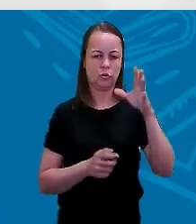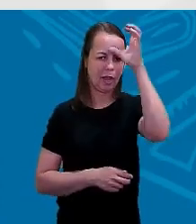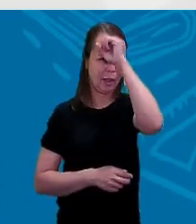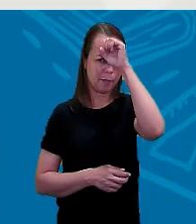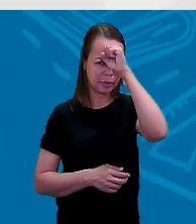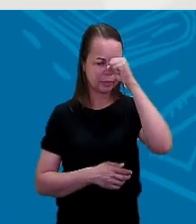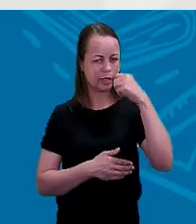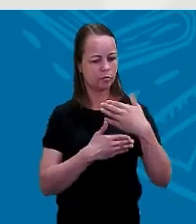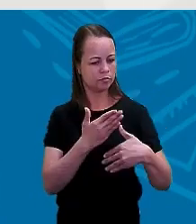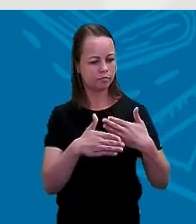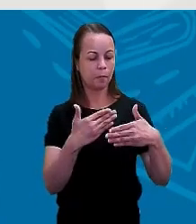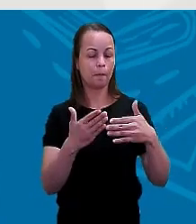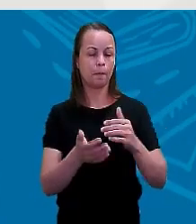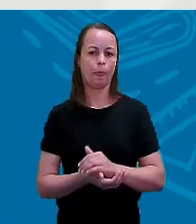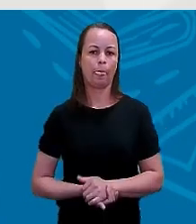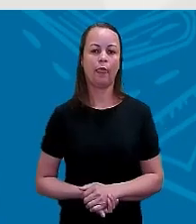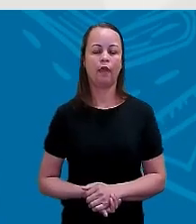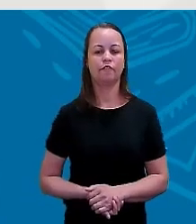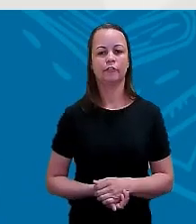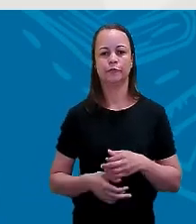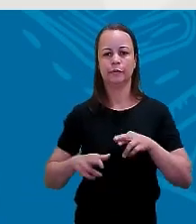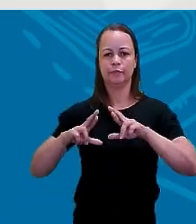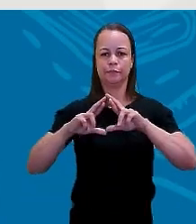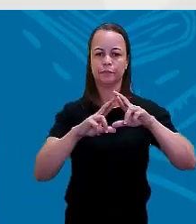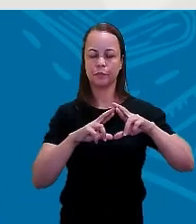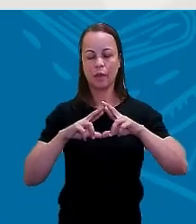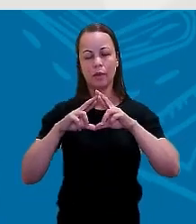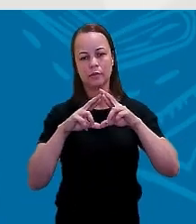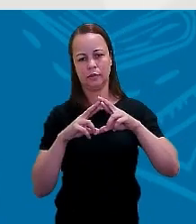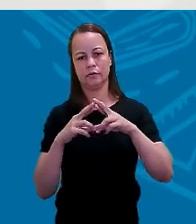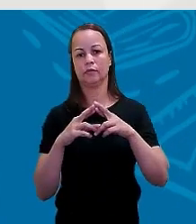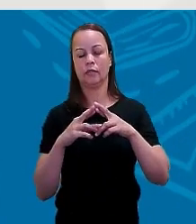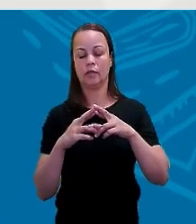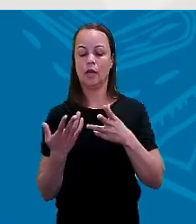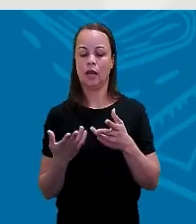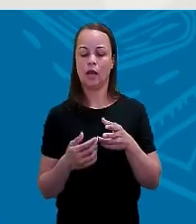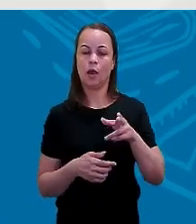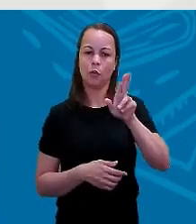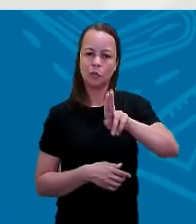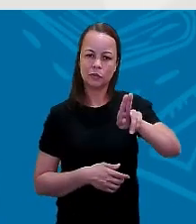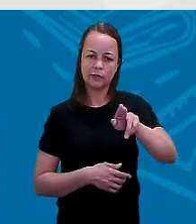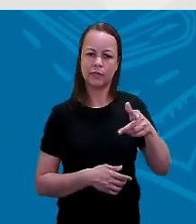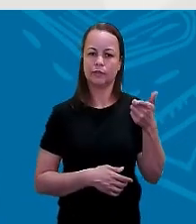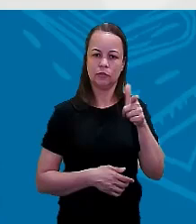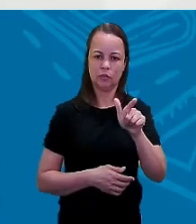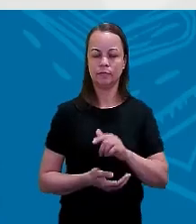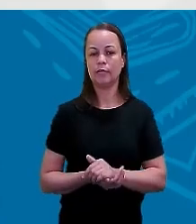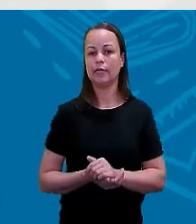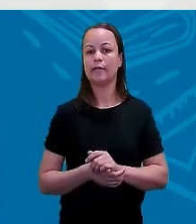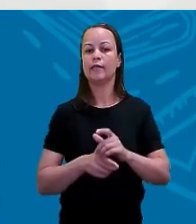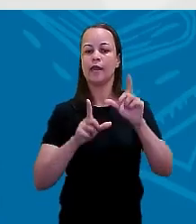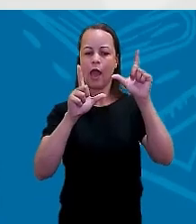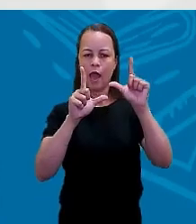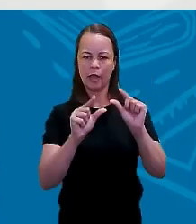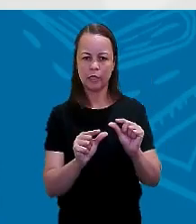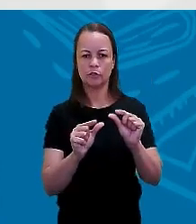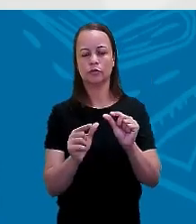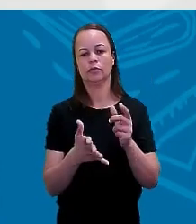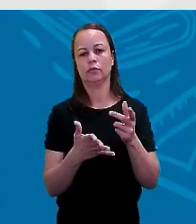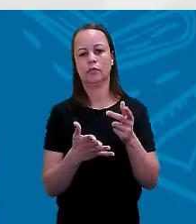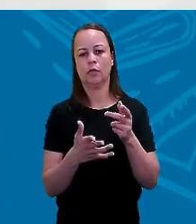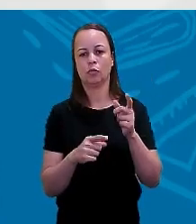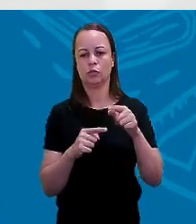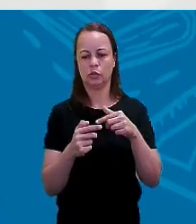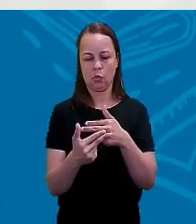nosso ano foi sobre a reciclagem, a reutilização e a redução de